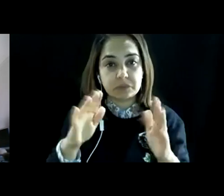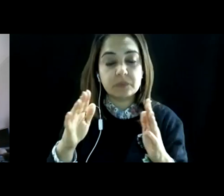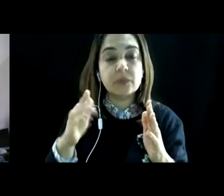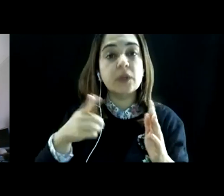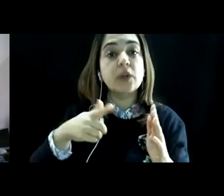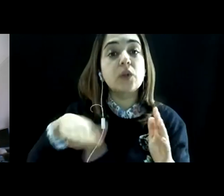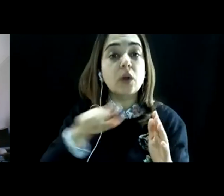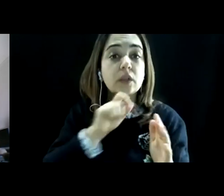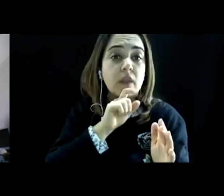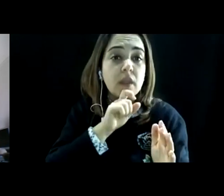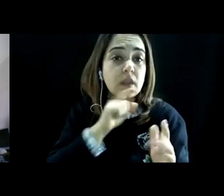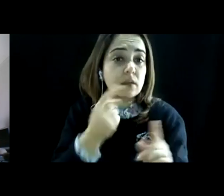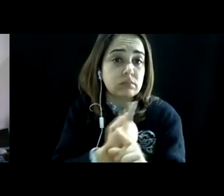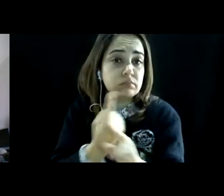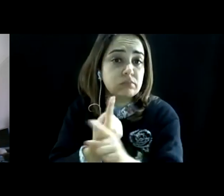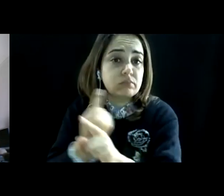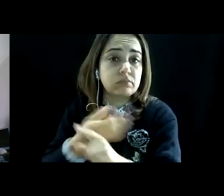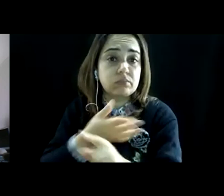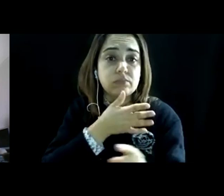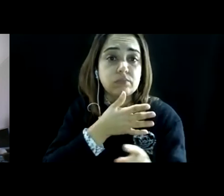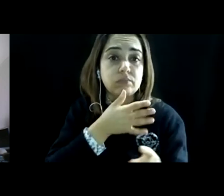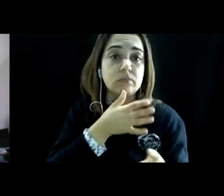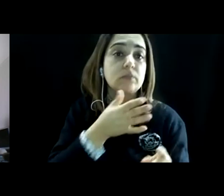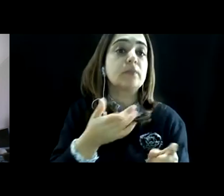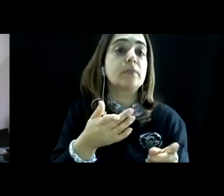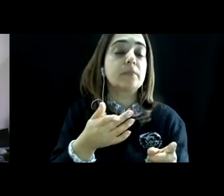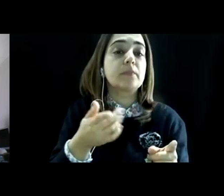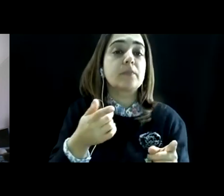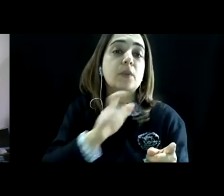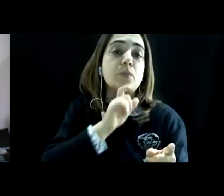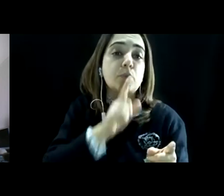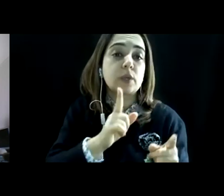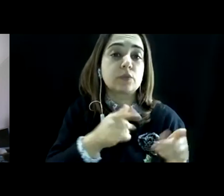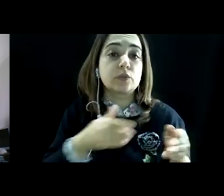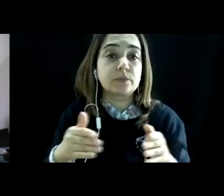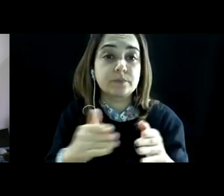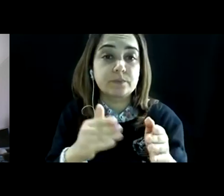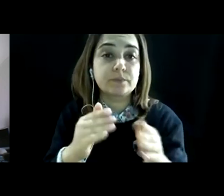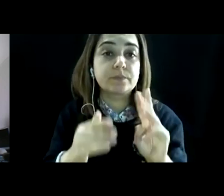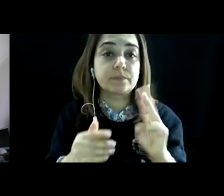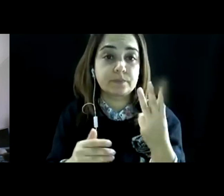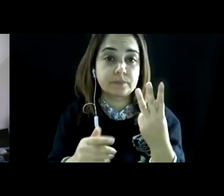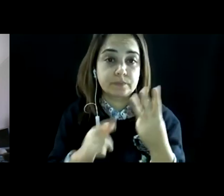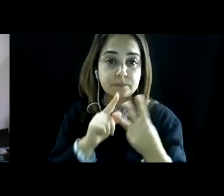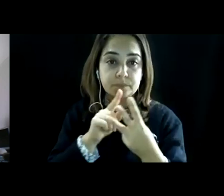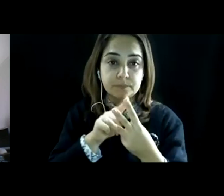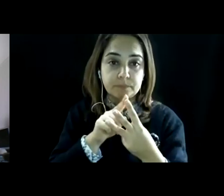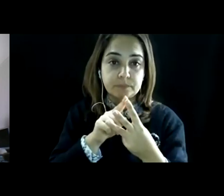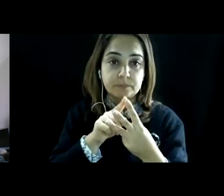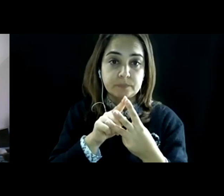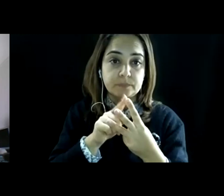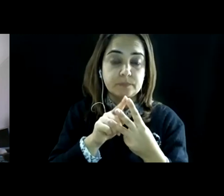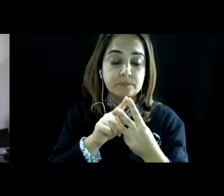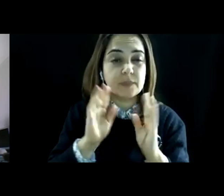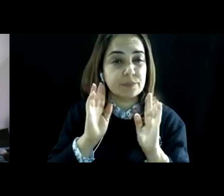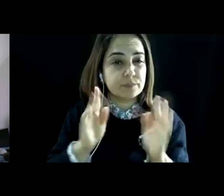ele. Primeiro, nós temos, querendo dizer uma verdade lá para a lista, nós podemos ir por 3 caminhos. O primeiro caminho seria